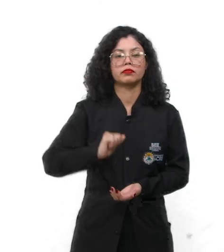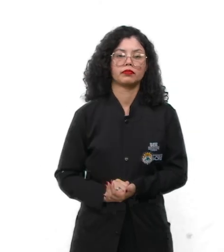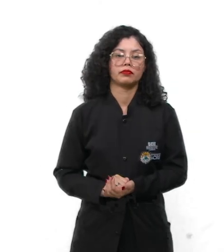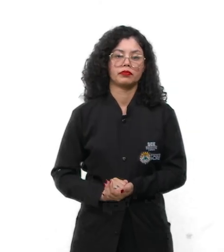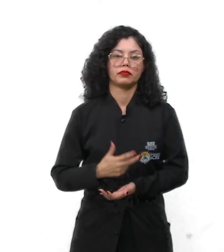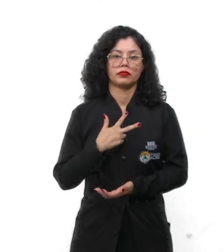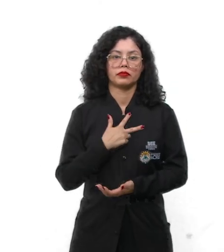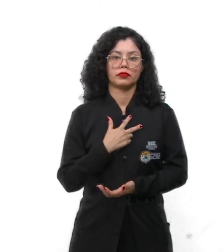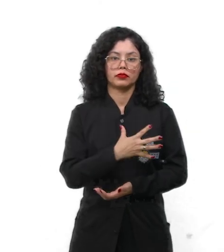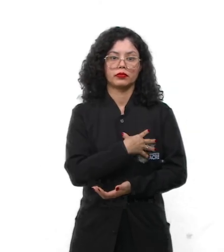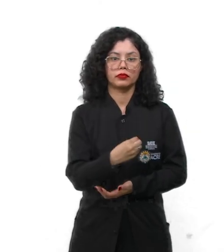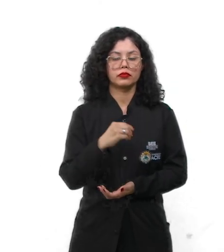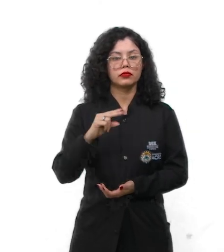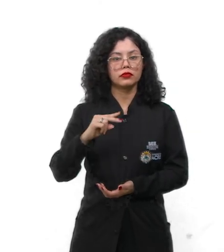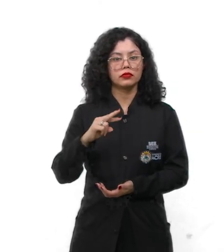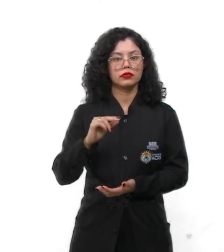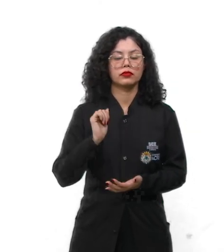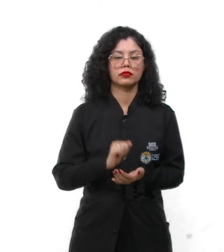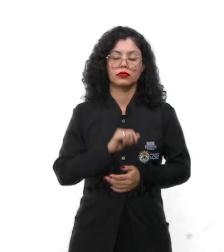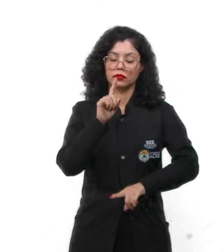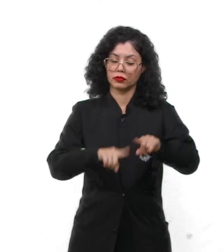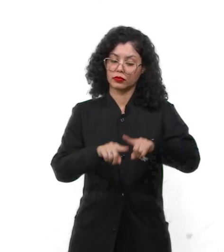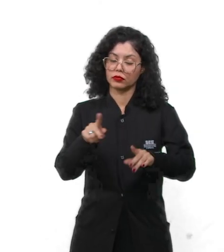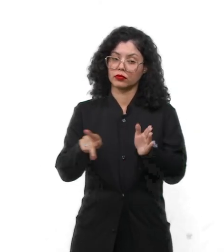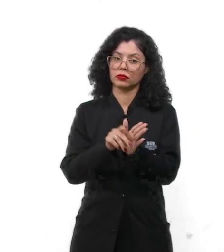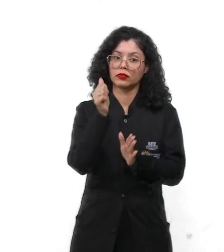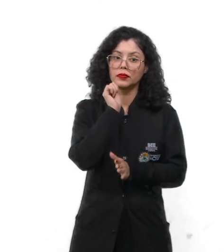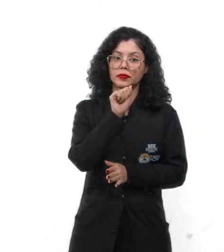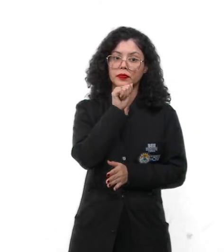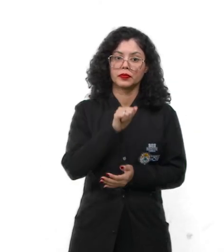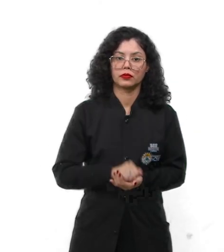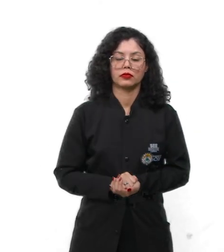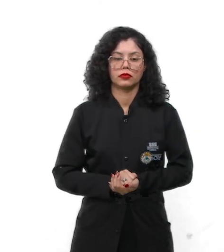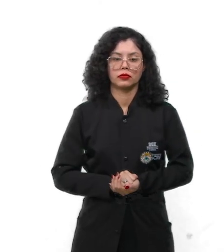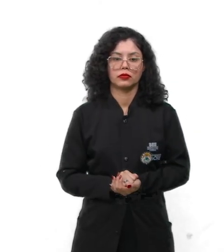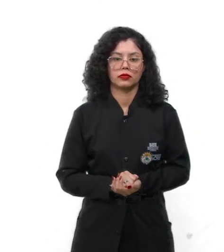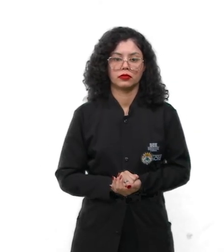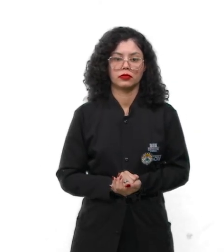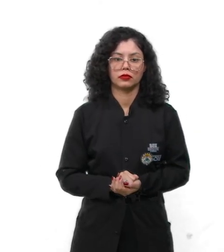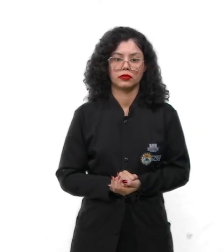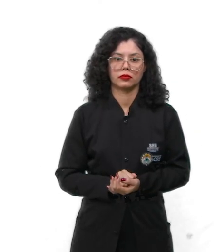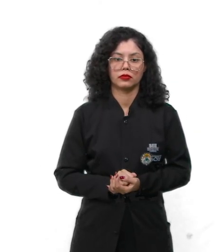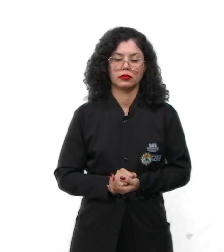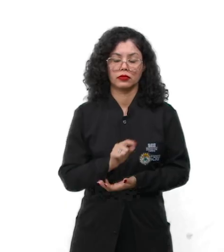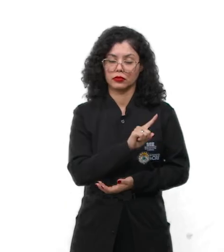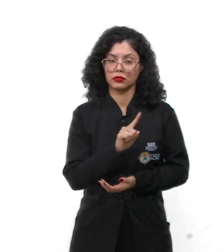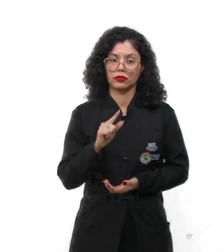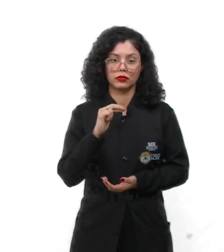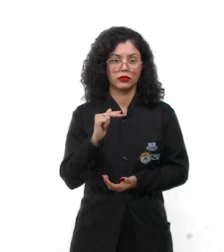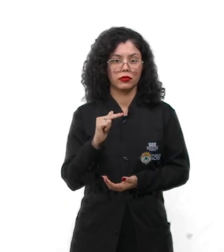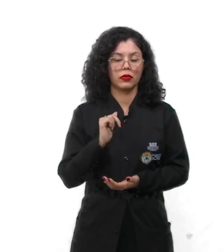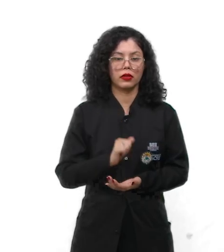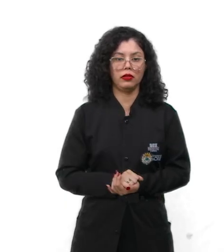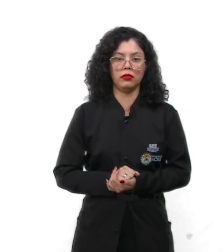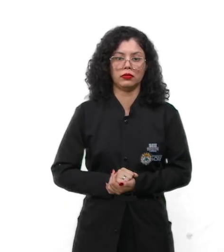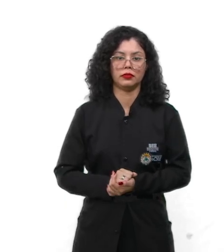irmão, ela trouxe material genético da mãe dela, não do irmão.